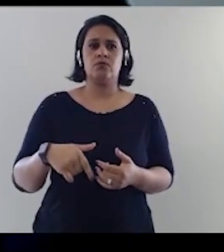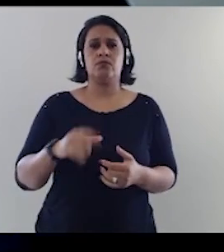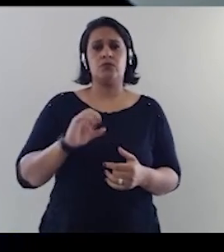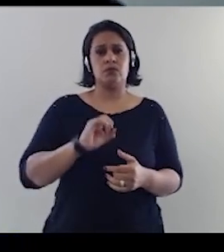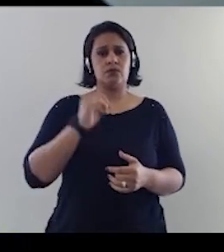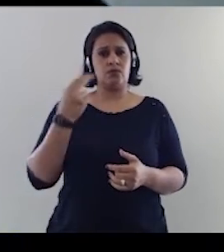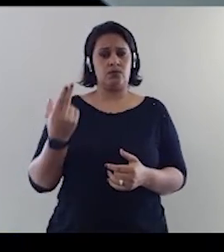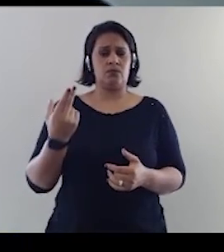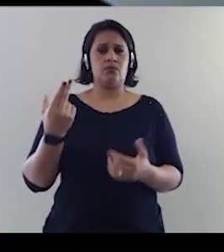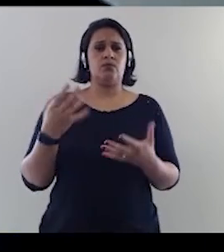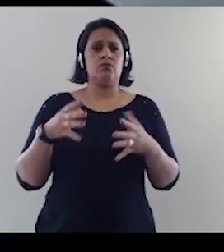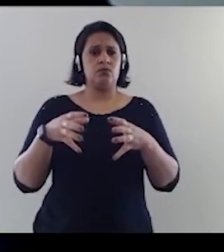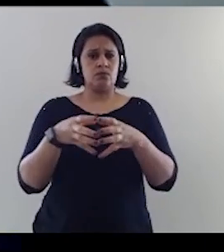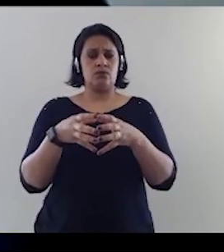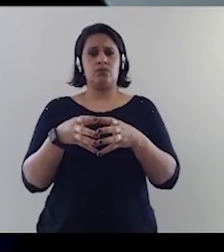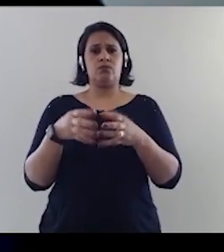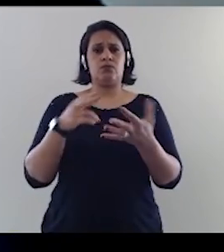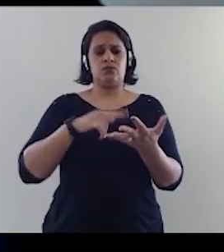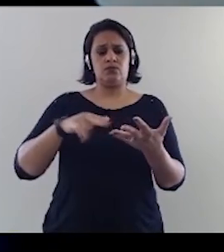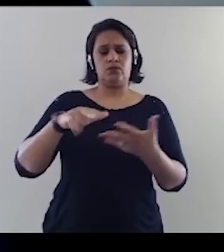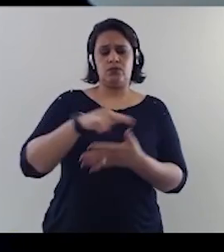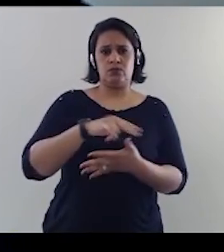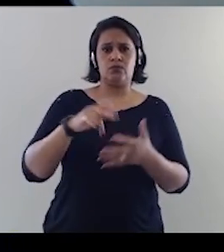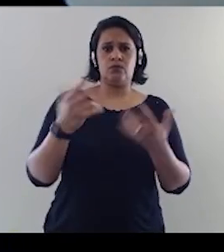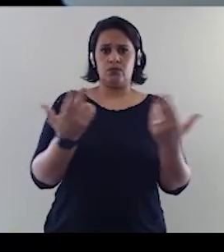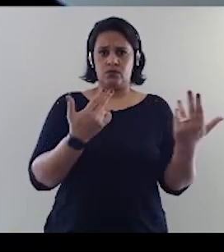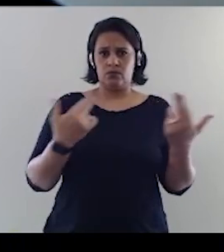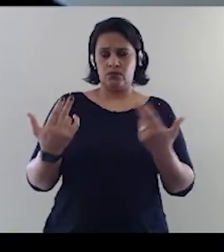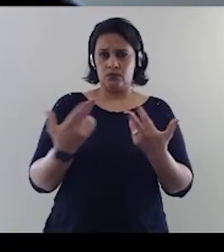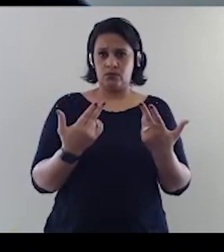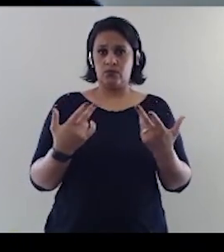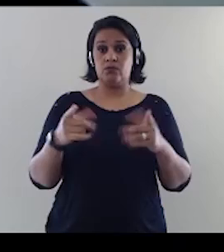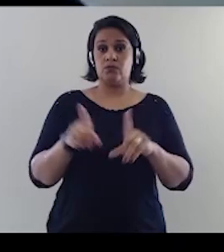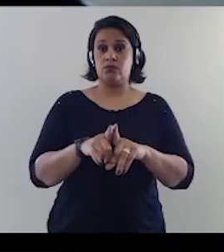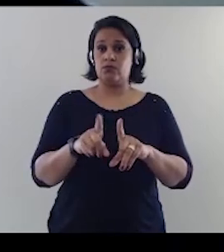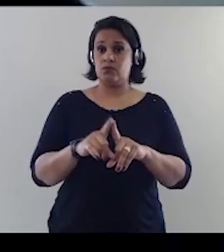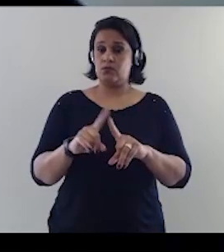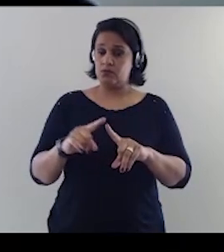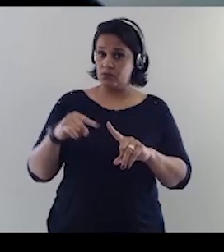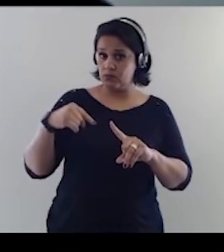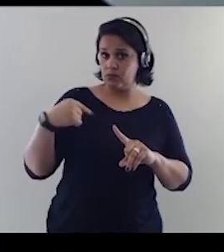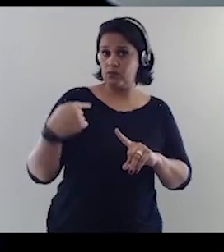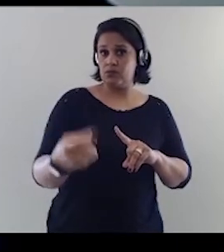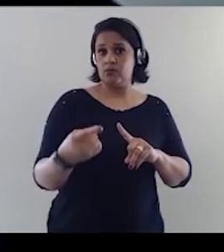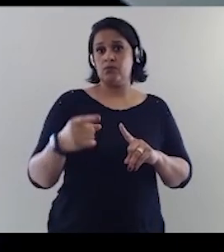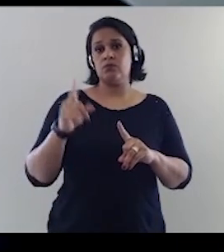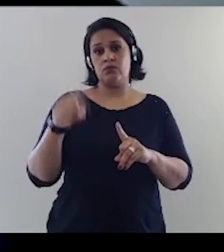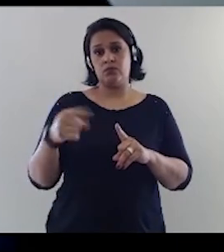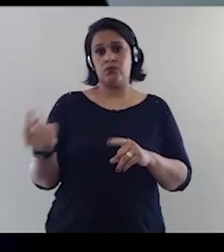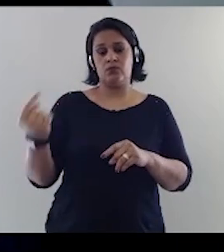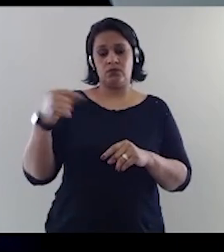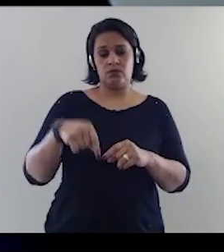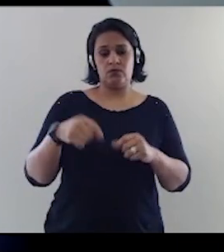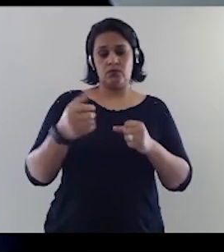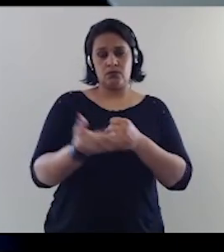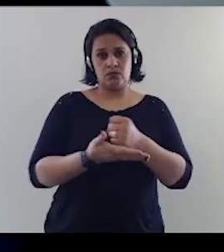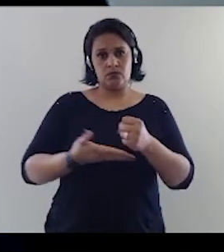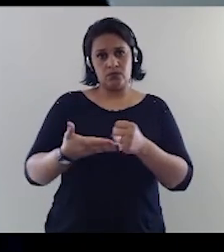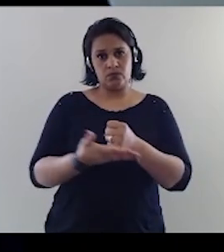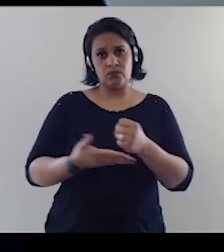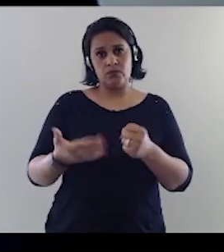conjunto de situações iguais ou análogas, é mais tarde convocada como fundamento de